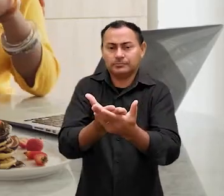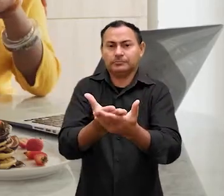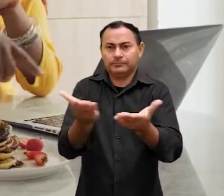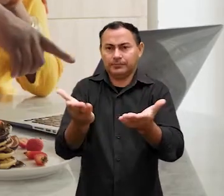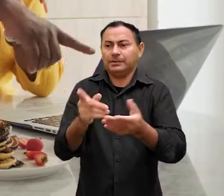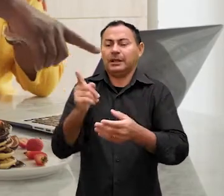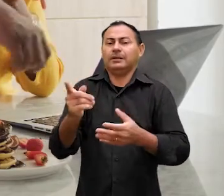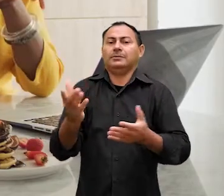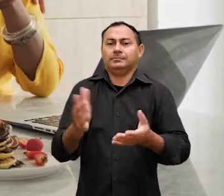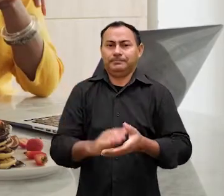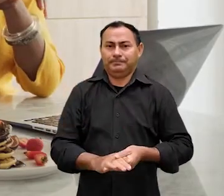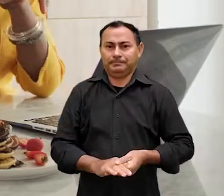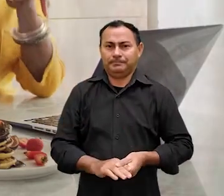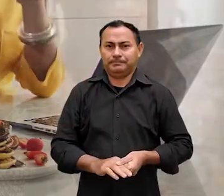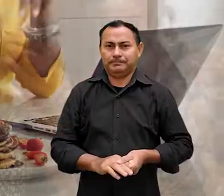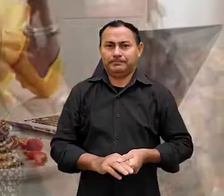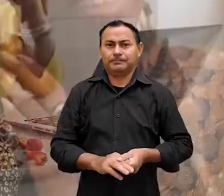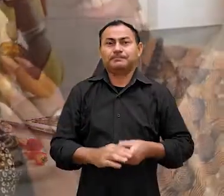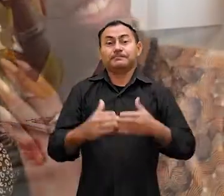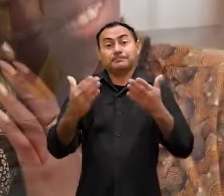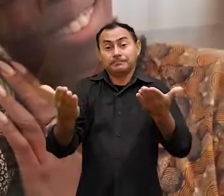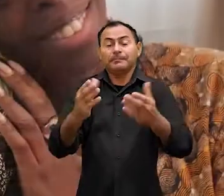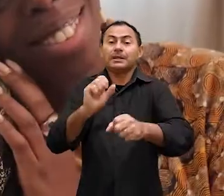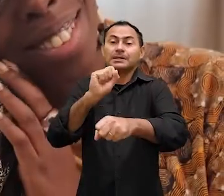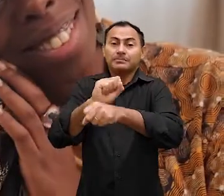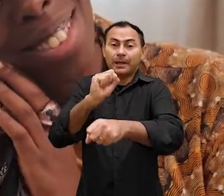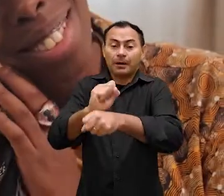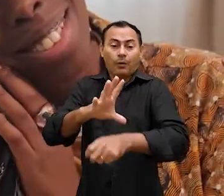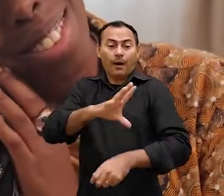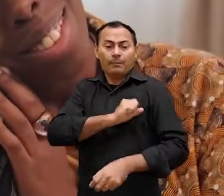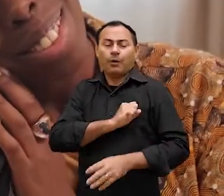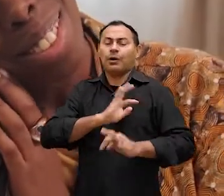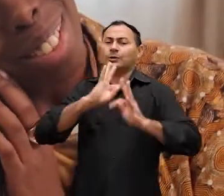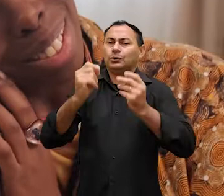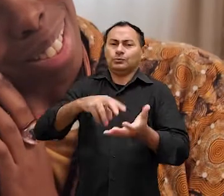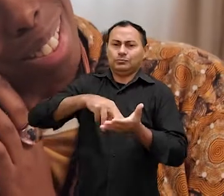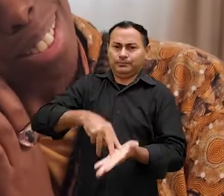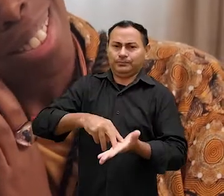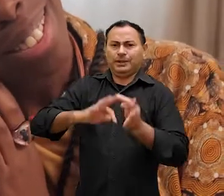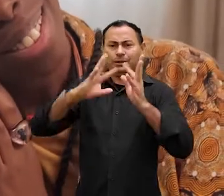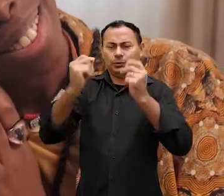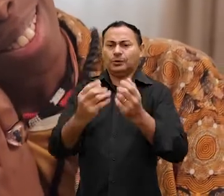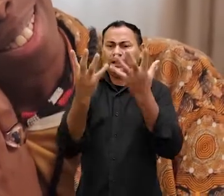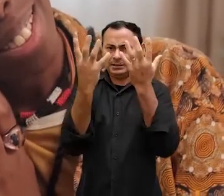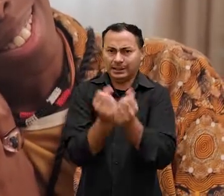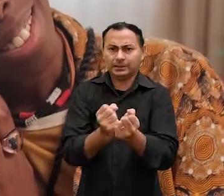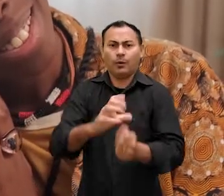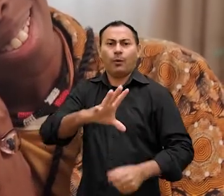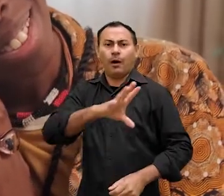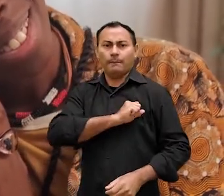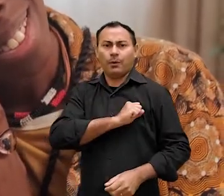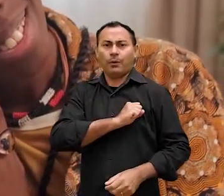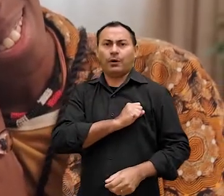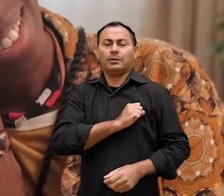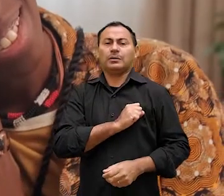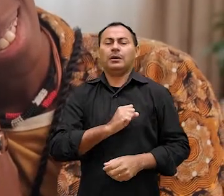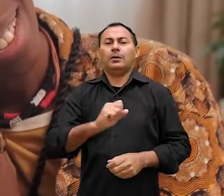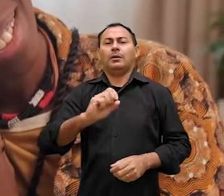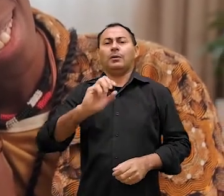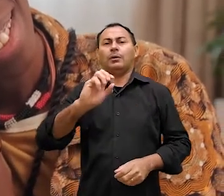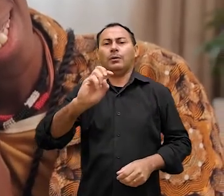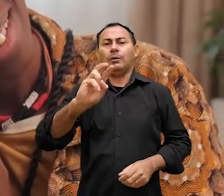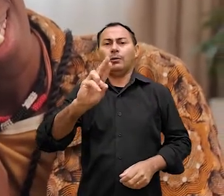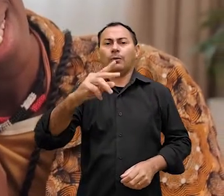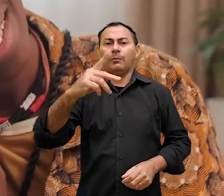respeito dela. E enquanto espera, o amor tudo suporta, tudo tolera, o amor upomone,